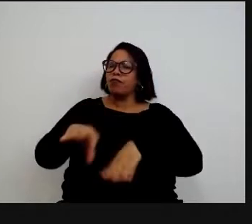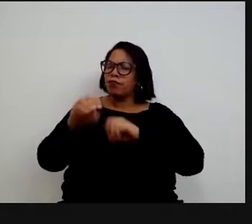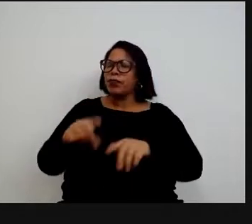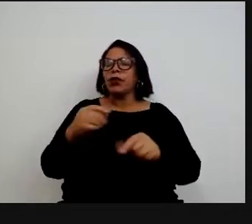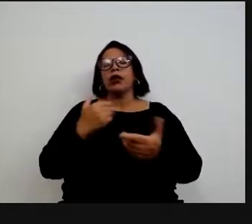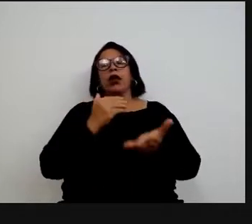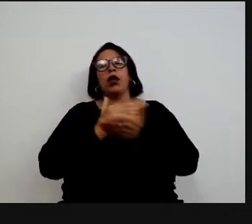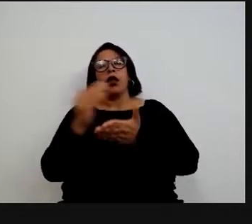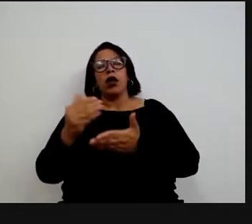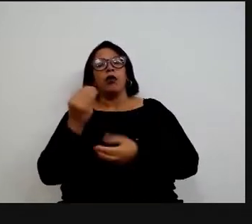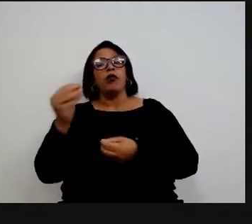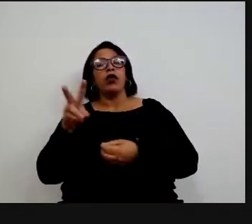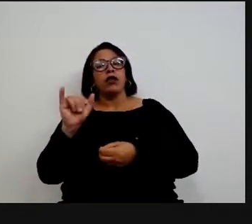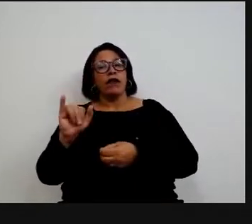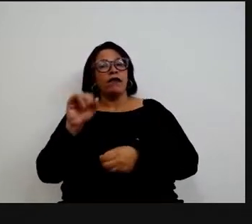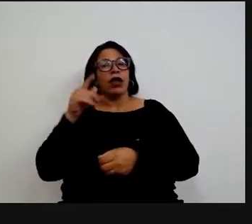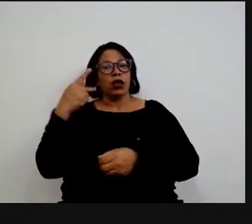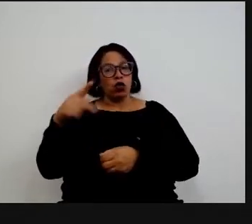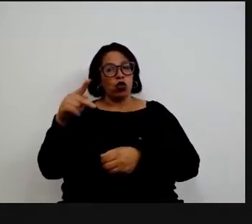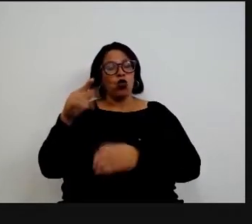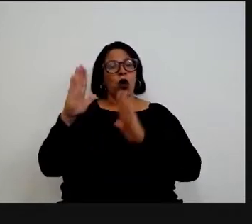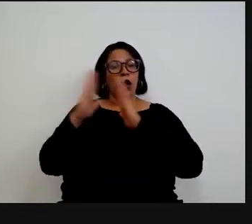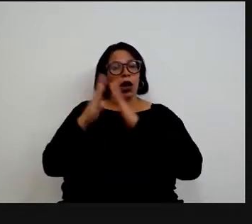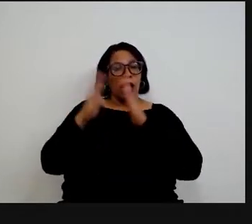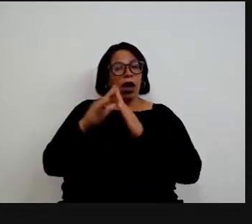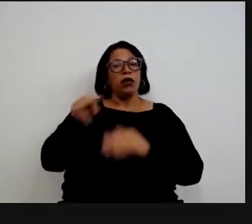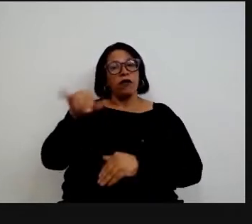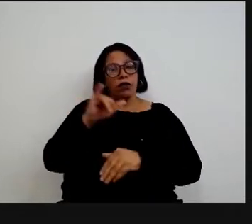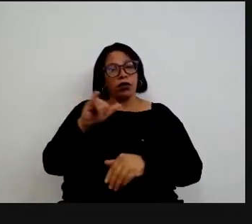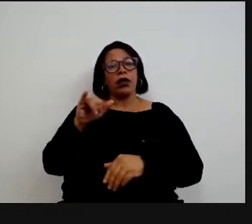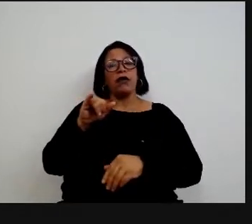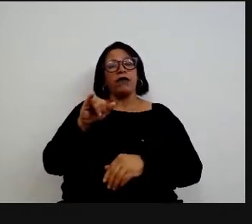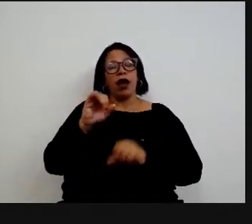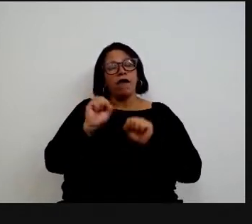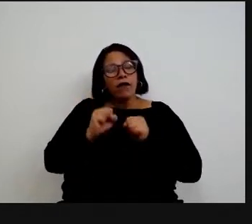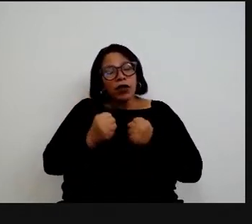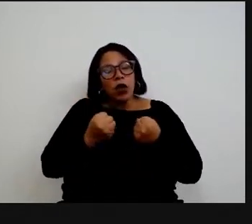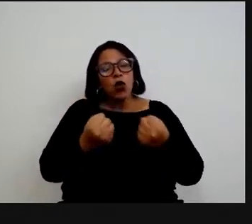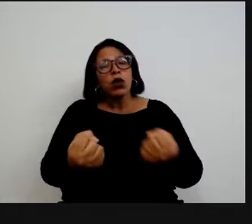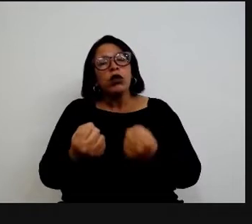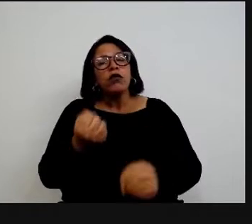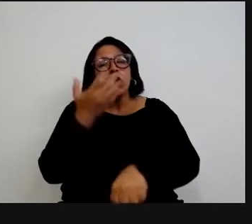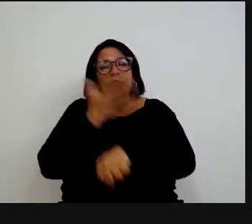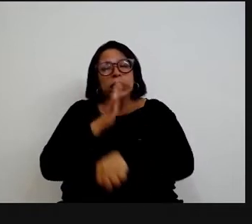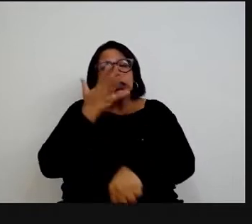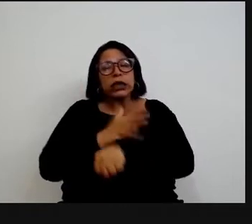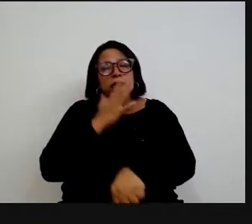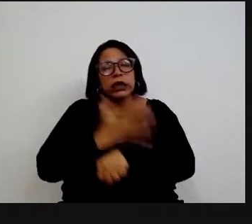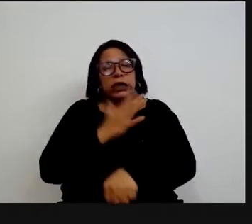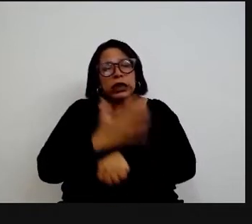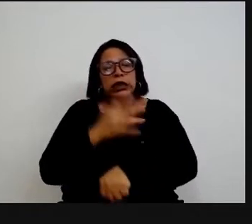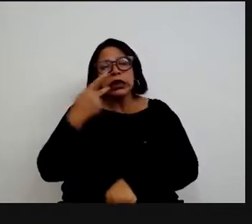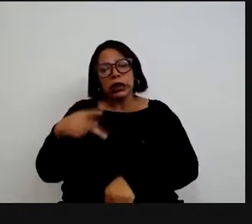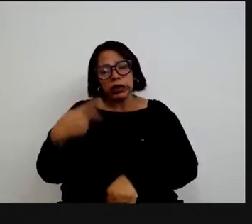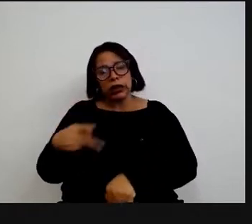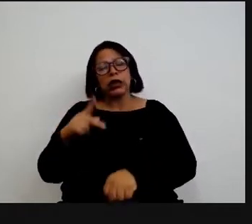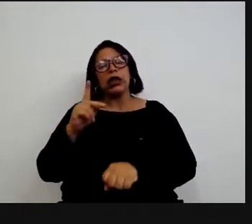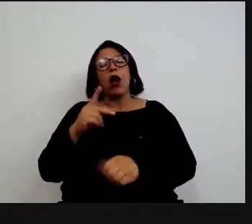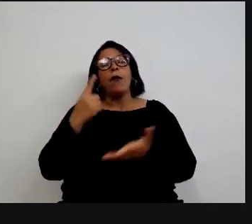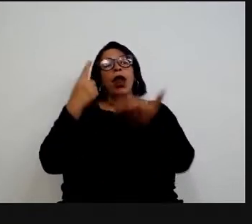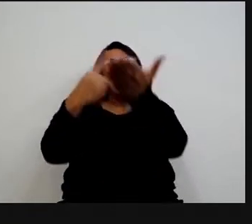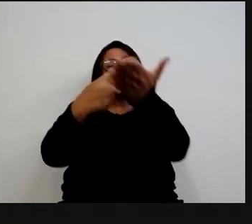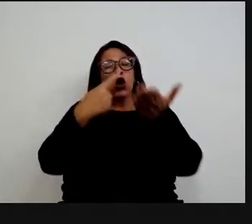inicialmente, de que, olha, você vai ficar na tua casa, você vai ter que trabalhar, então vamos fazer um esforço de capacitação aqui nesse momento. Né? Então,